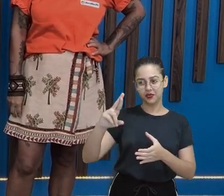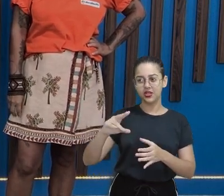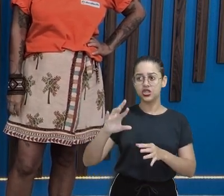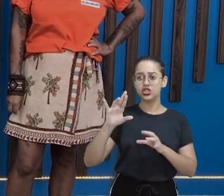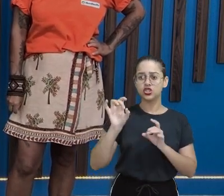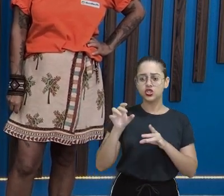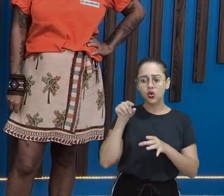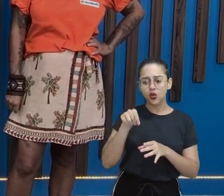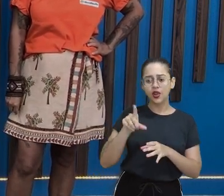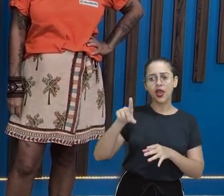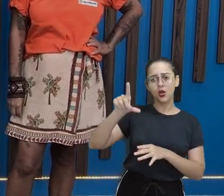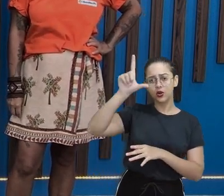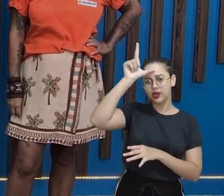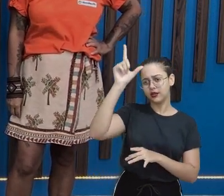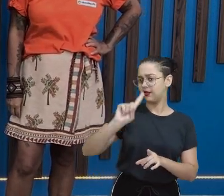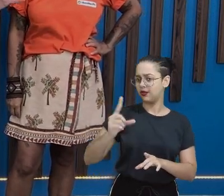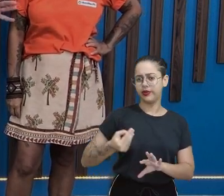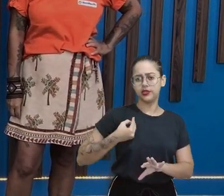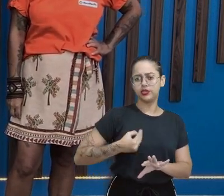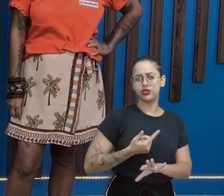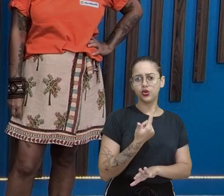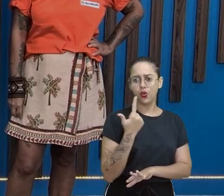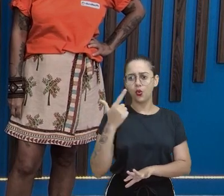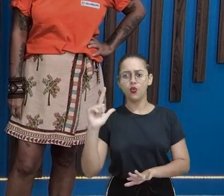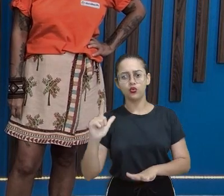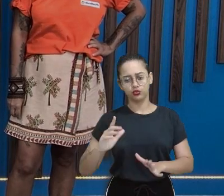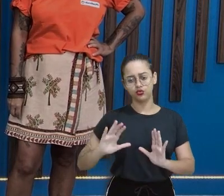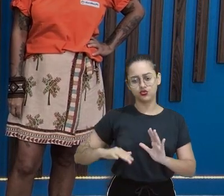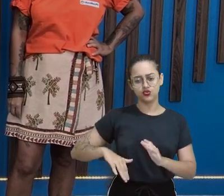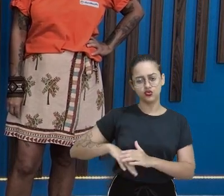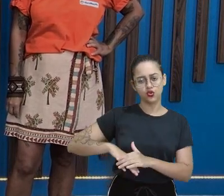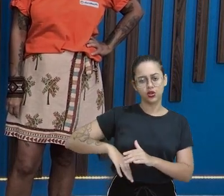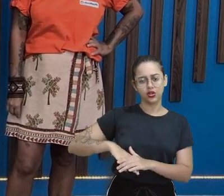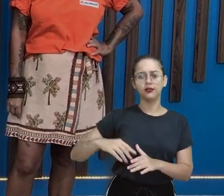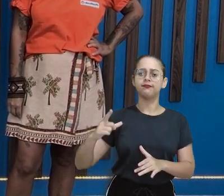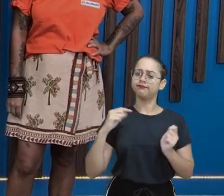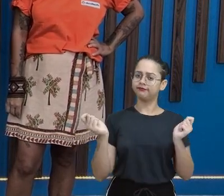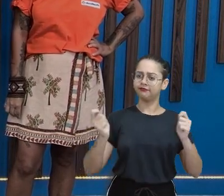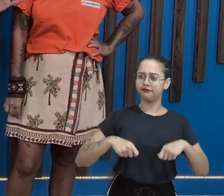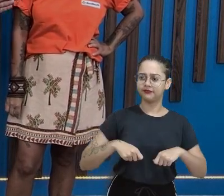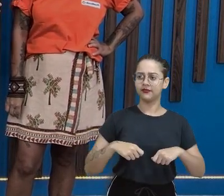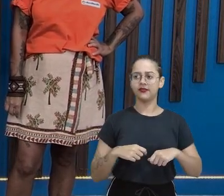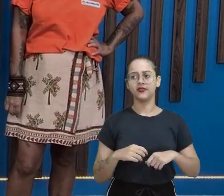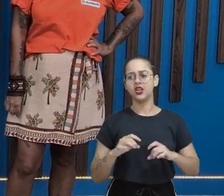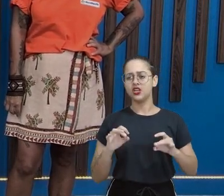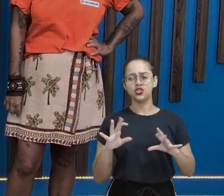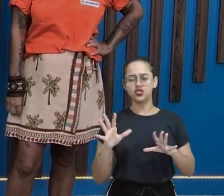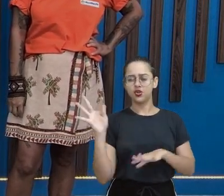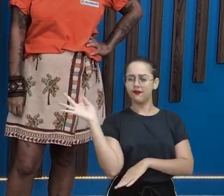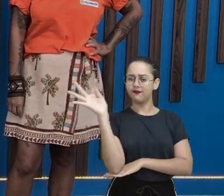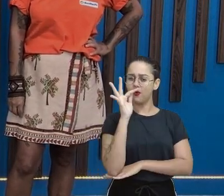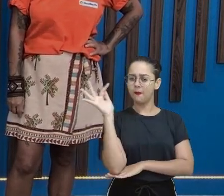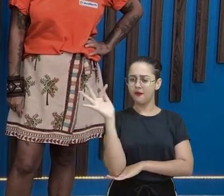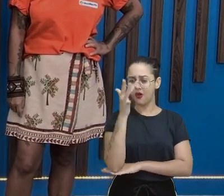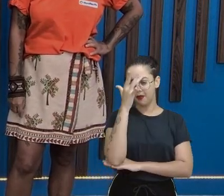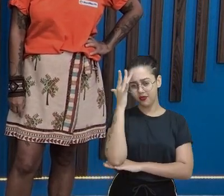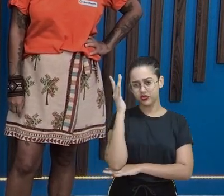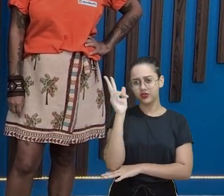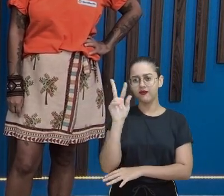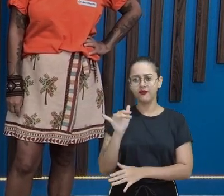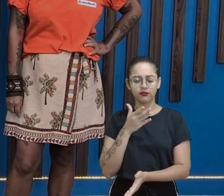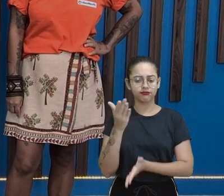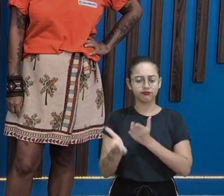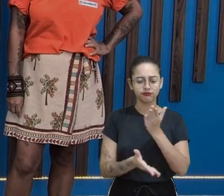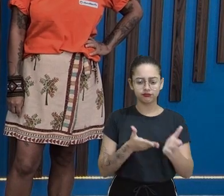líder da equipe. Sim. Existem outros jogadores que têm essa aptidão. O capitão é uma mera formalidade, às vezes, né? Uma pessoa que vai tratar